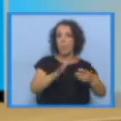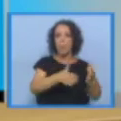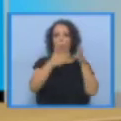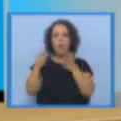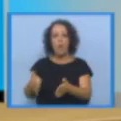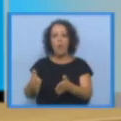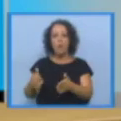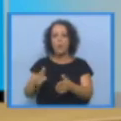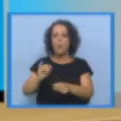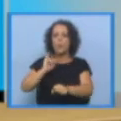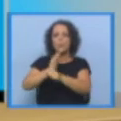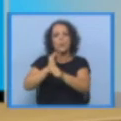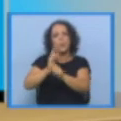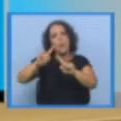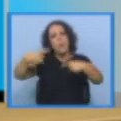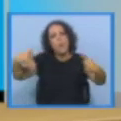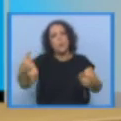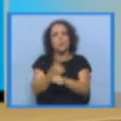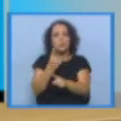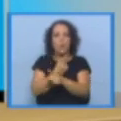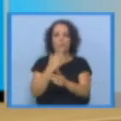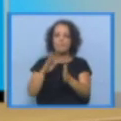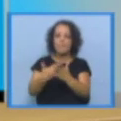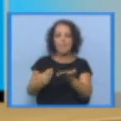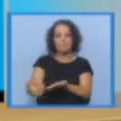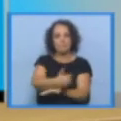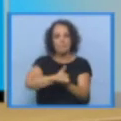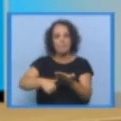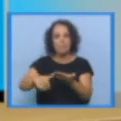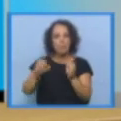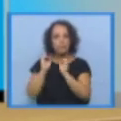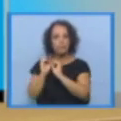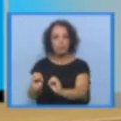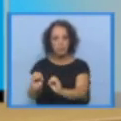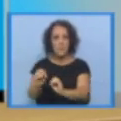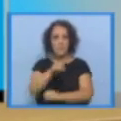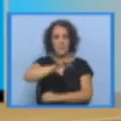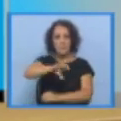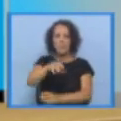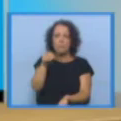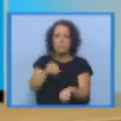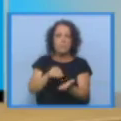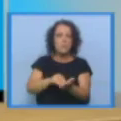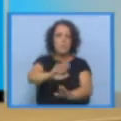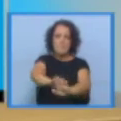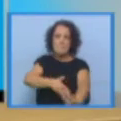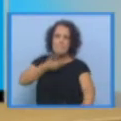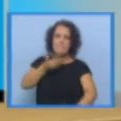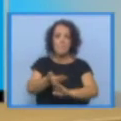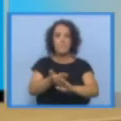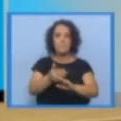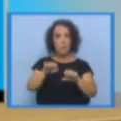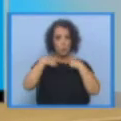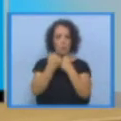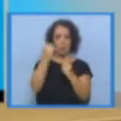de outros tipos de criação de riqueza e um país paupérrimo, onde a desigualdade social é